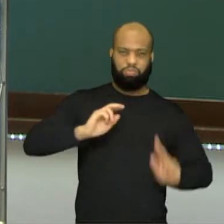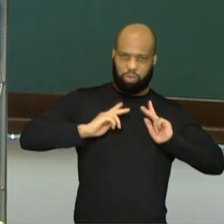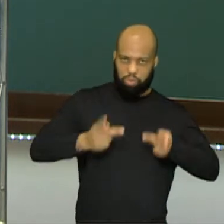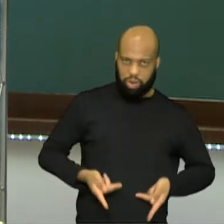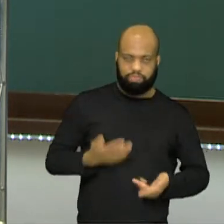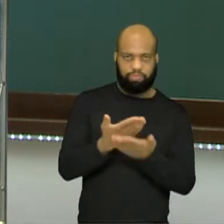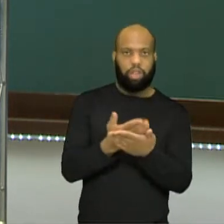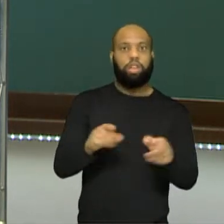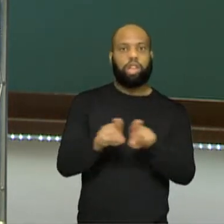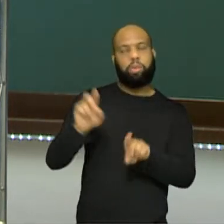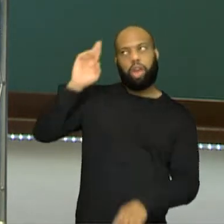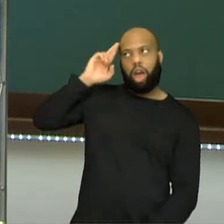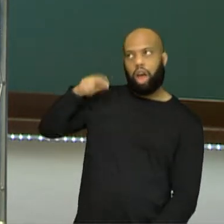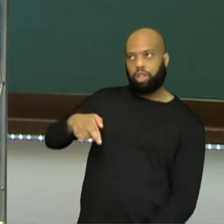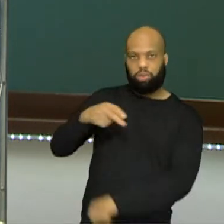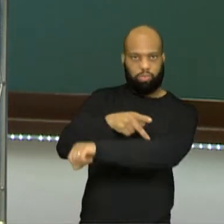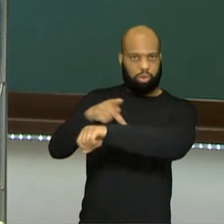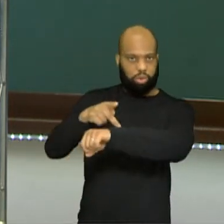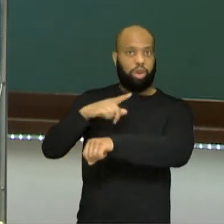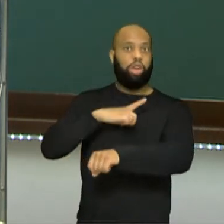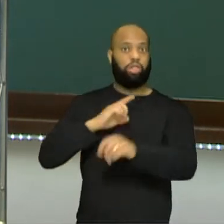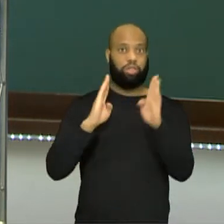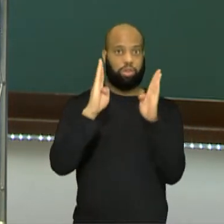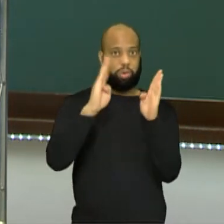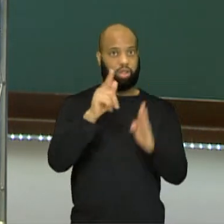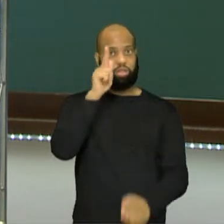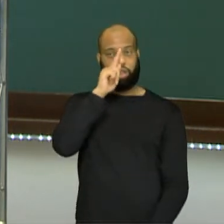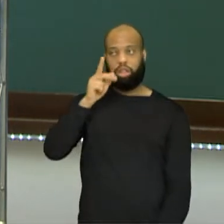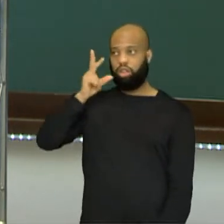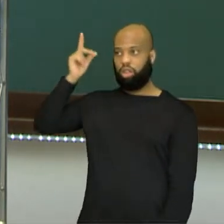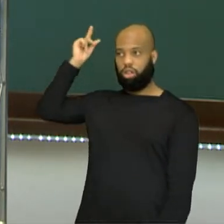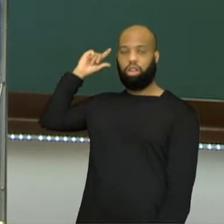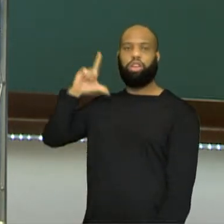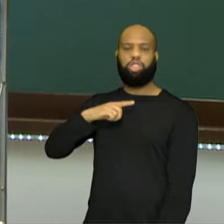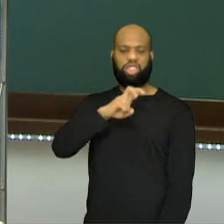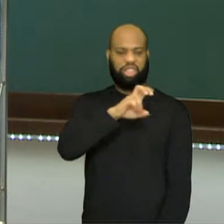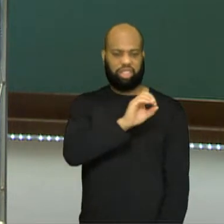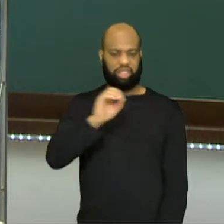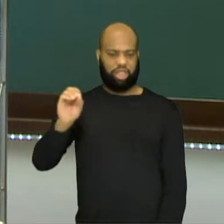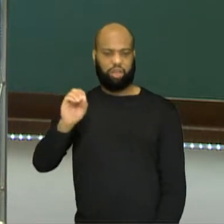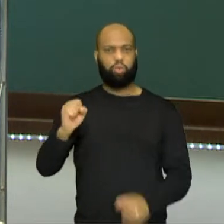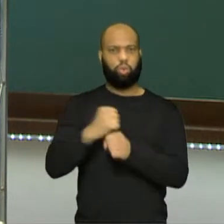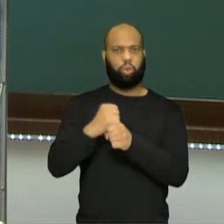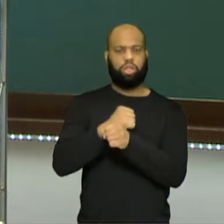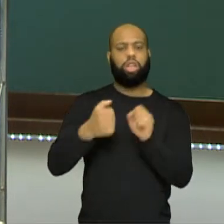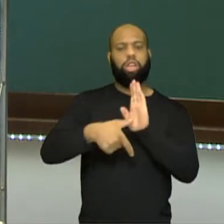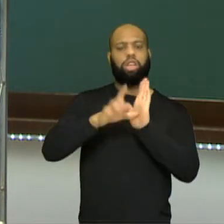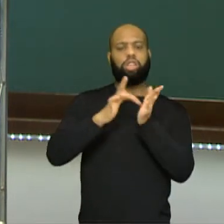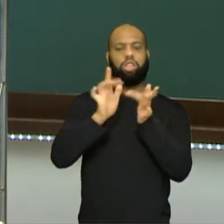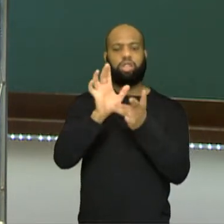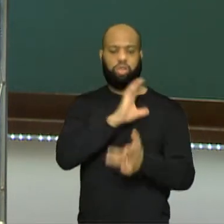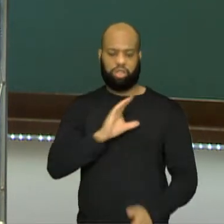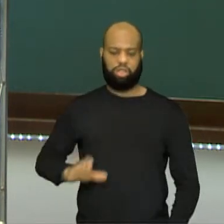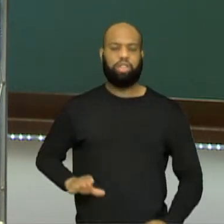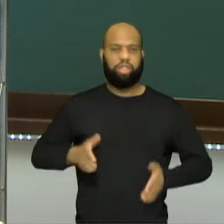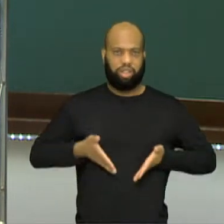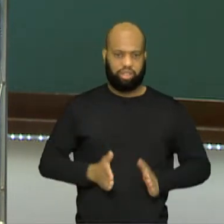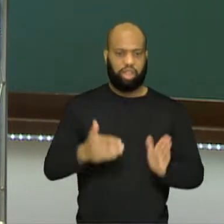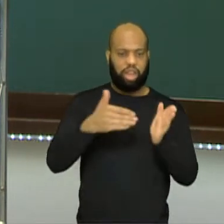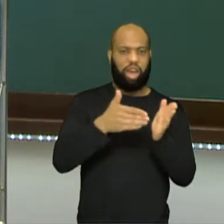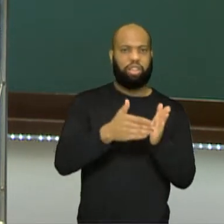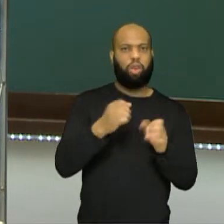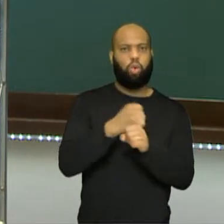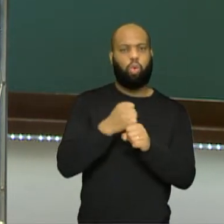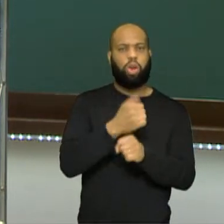estavam presentes no período grego antigo, lá 500 anos antes de Cristo, até ali o ano